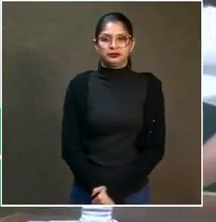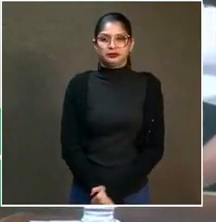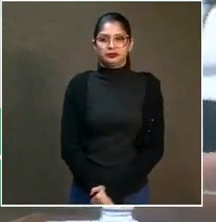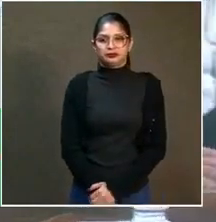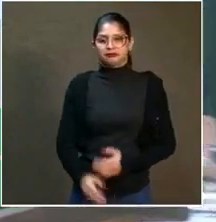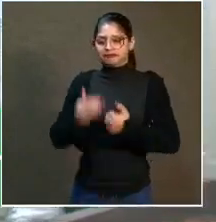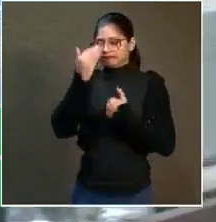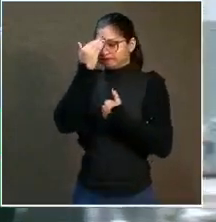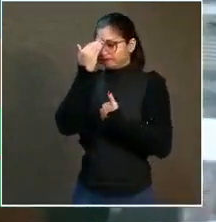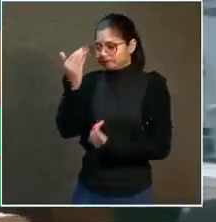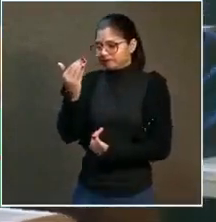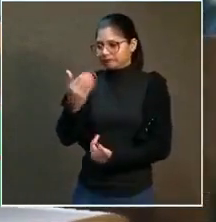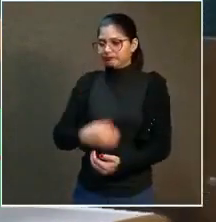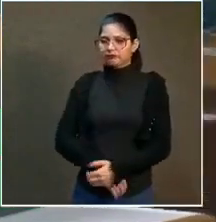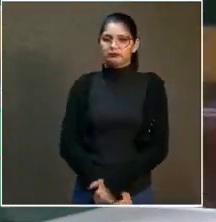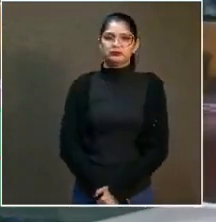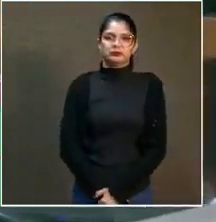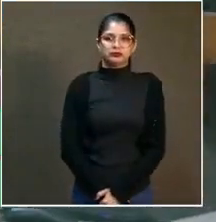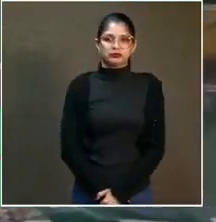Obrigado.